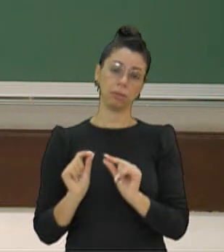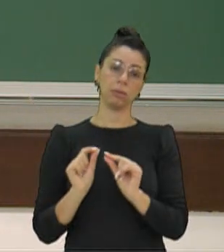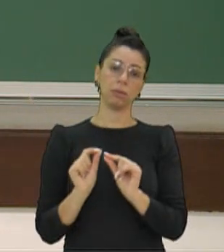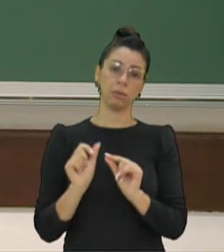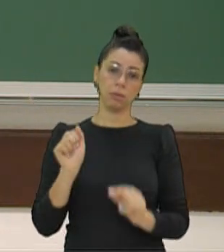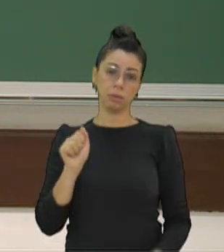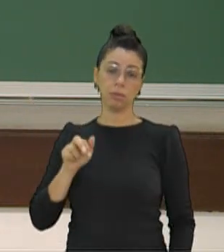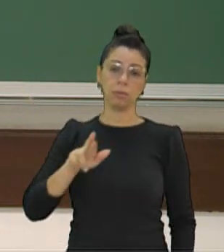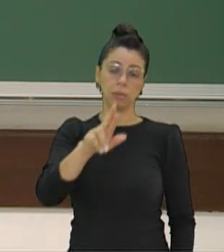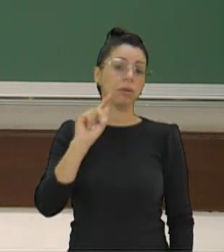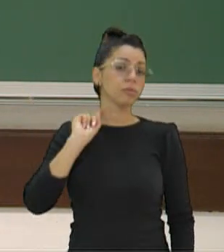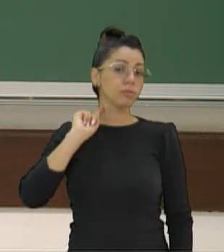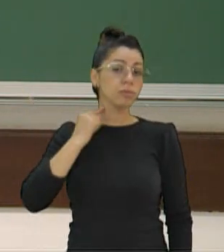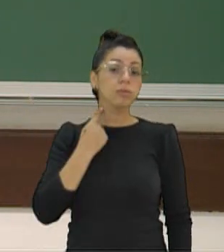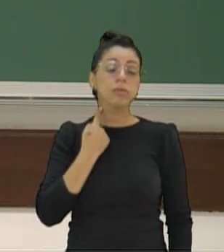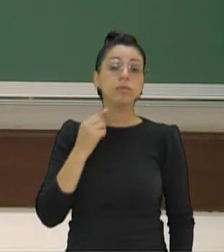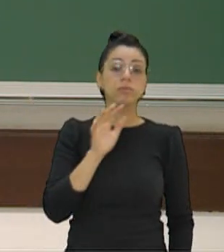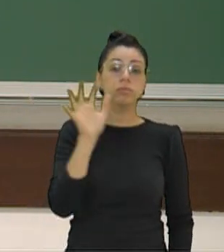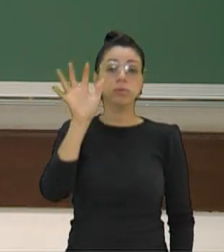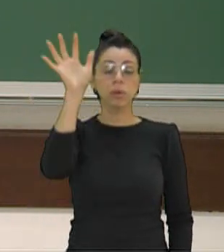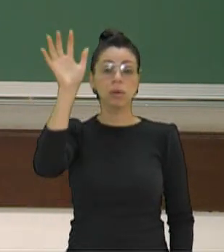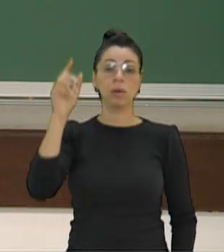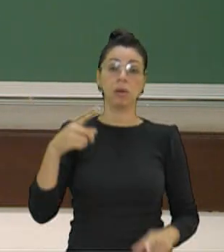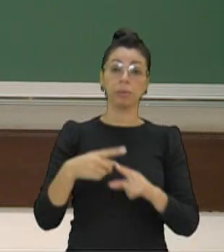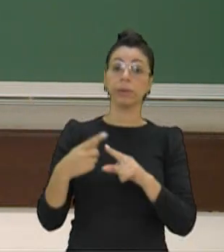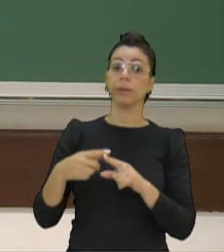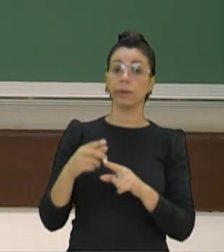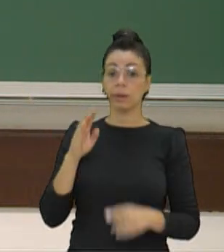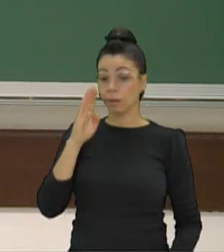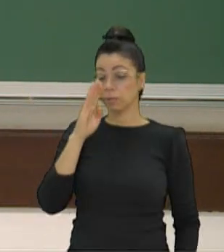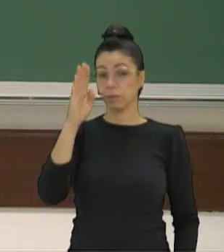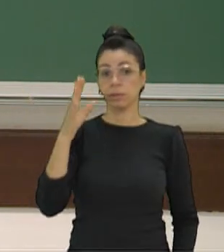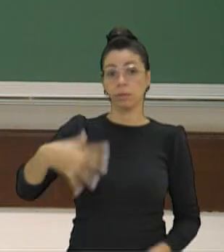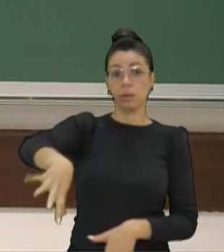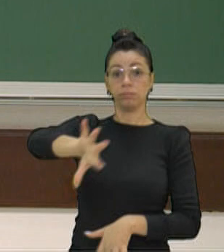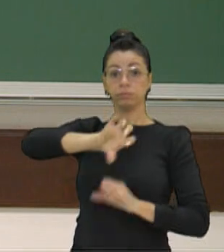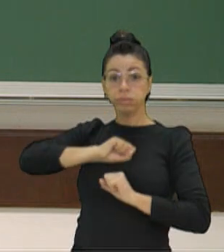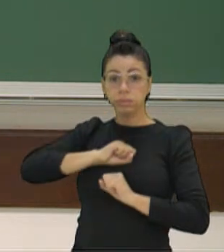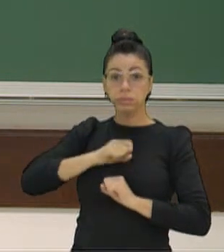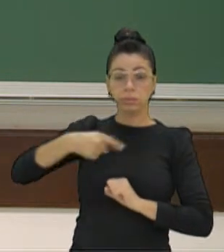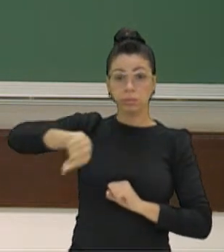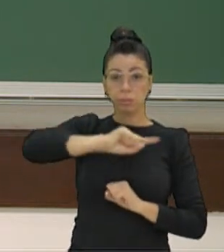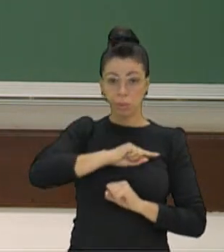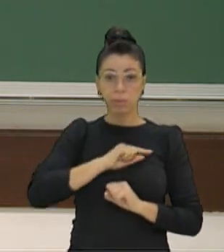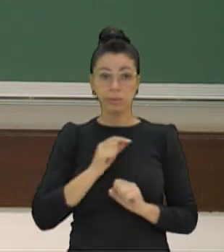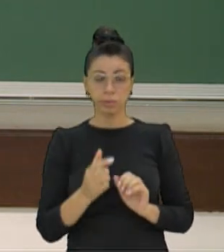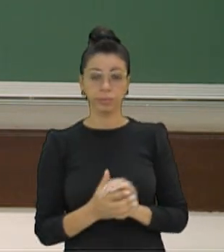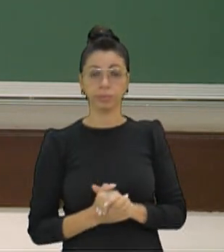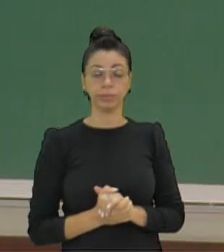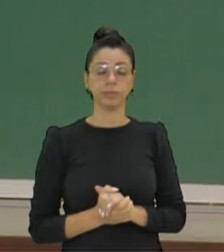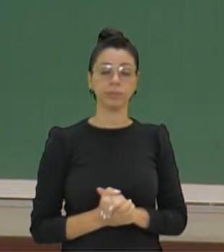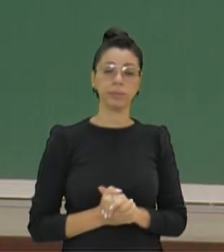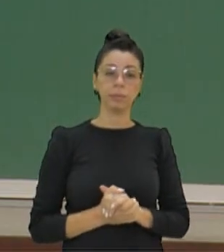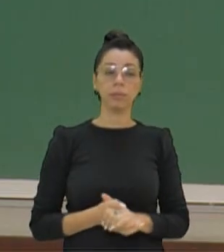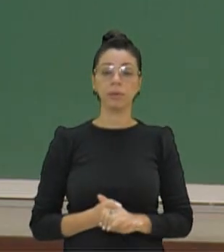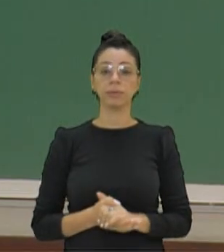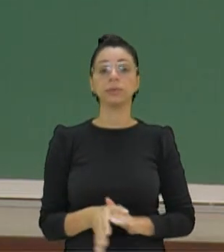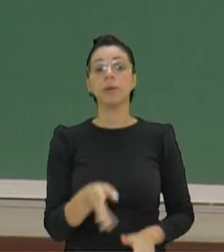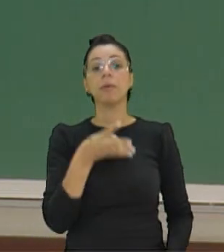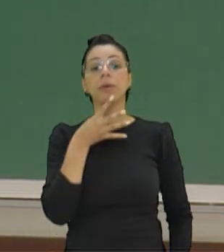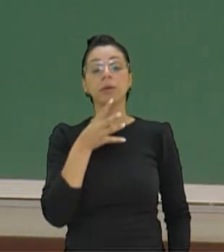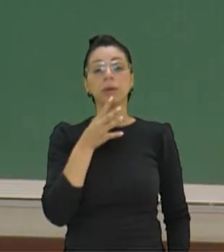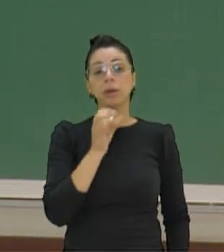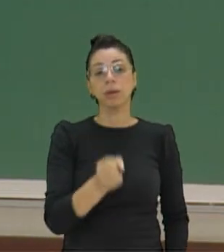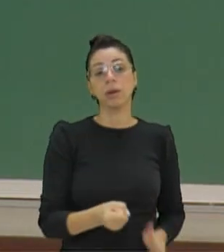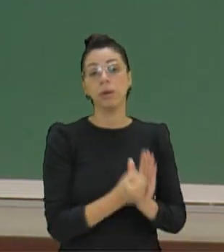questão, né, do ar poluído? Porque isso nos afeta diretamente, tá? Vamos conhecer então algumas dessas